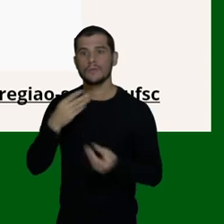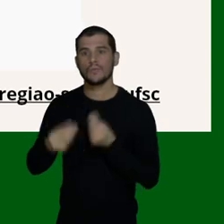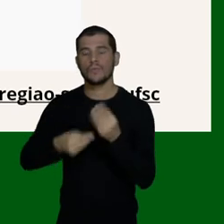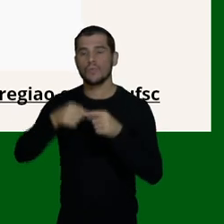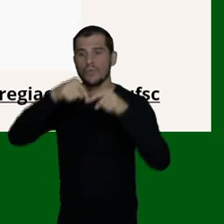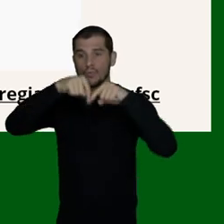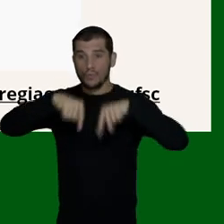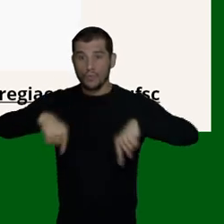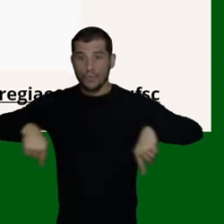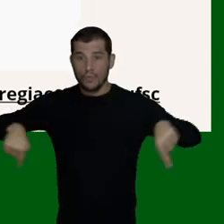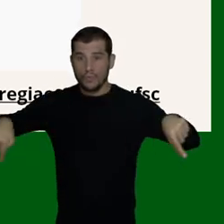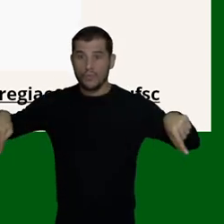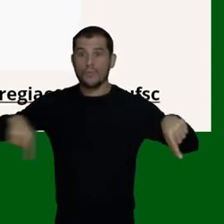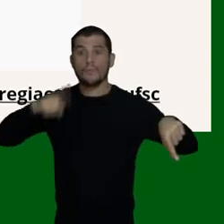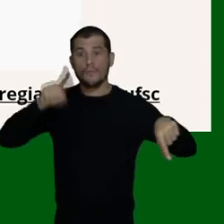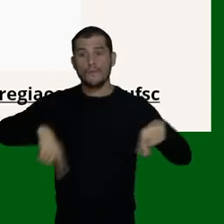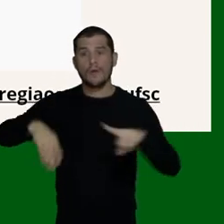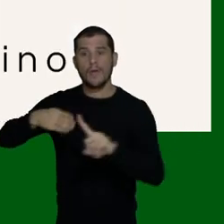extensão